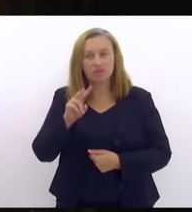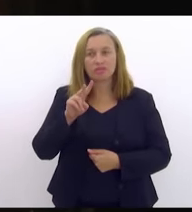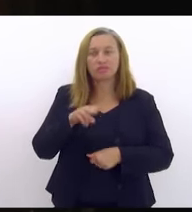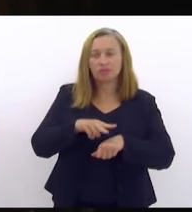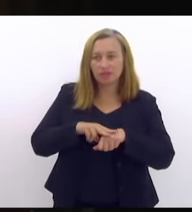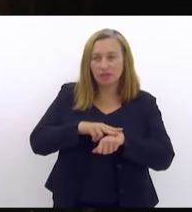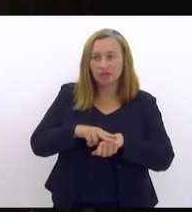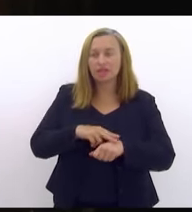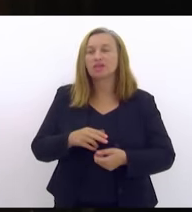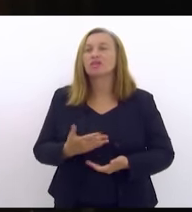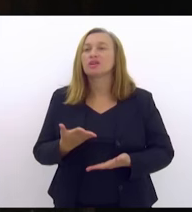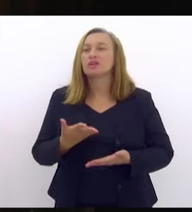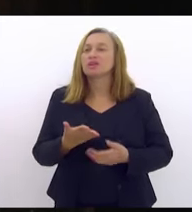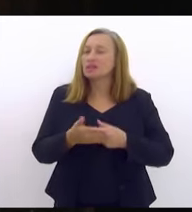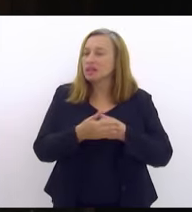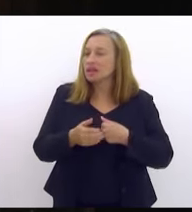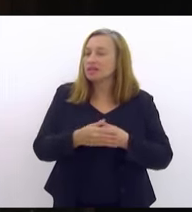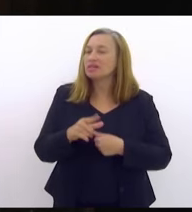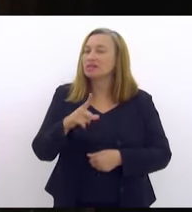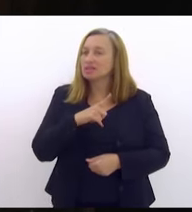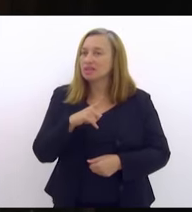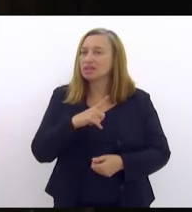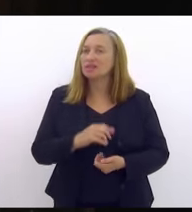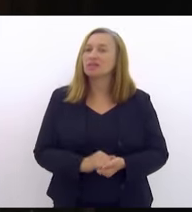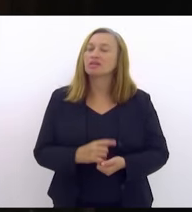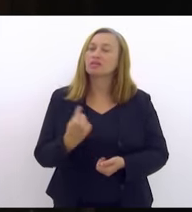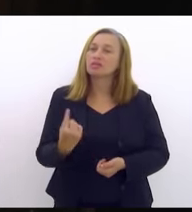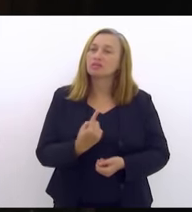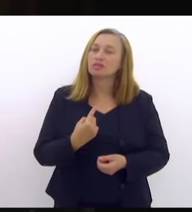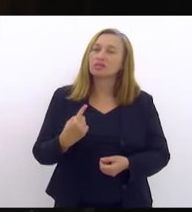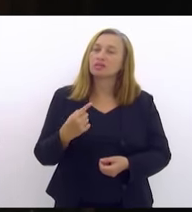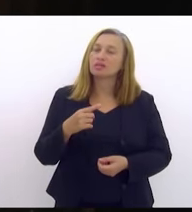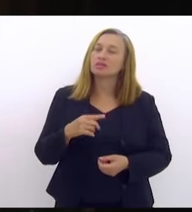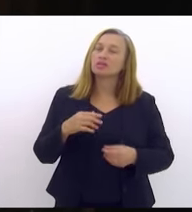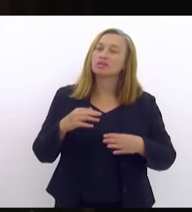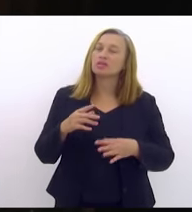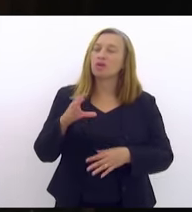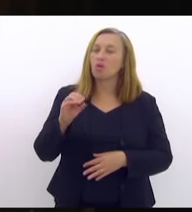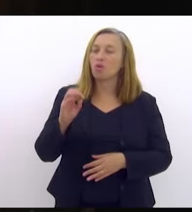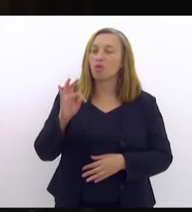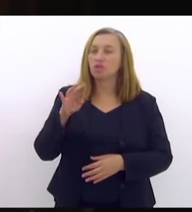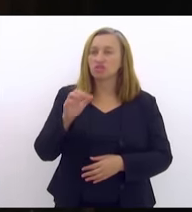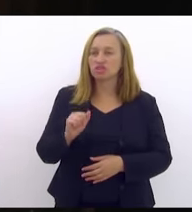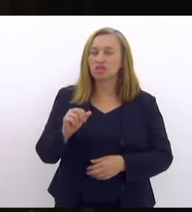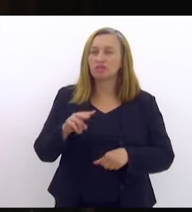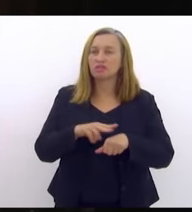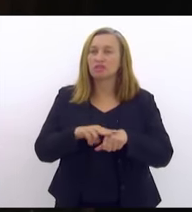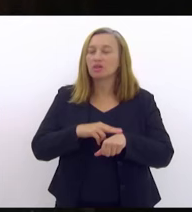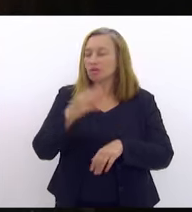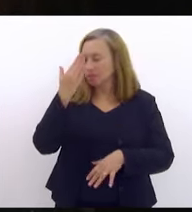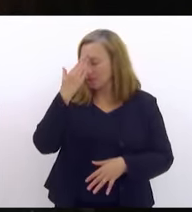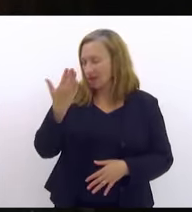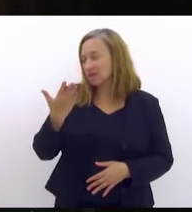tem com a nossa princesinha da Costa Verde. Muito obrigado, meu querido. Quero